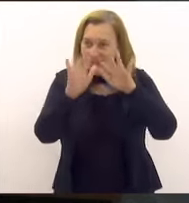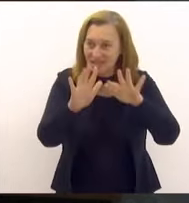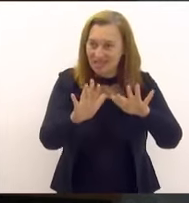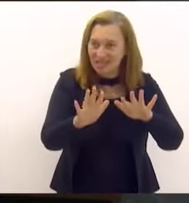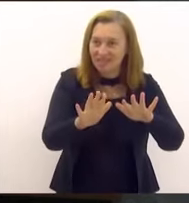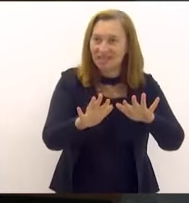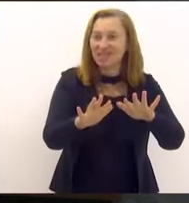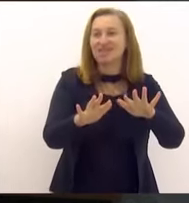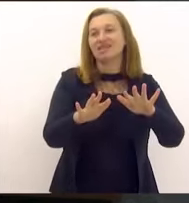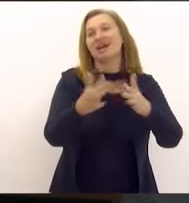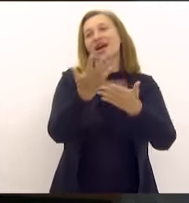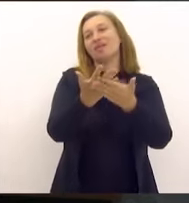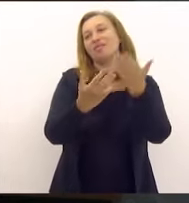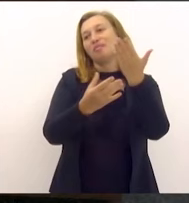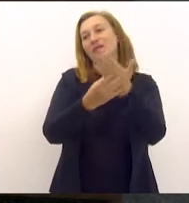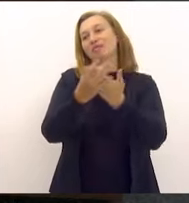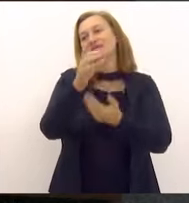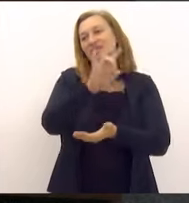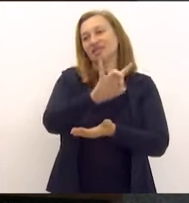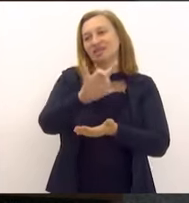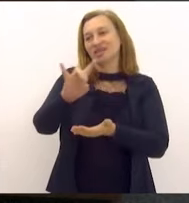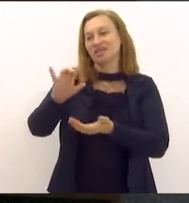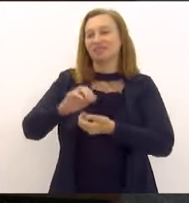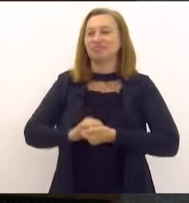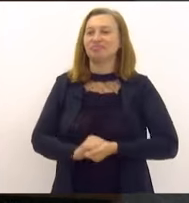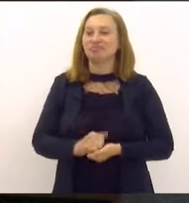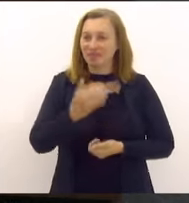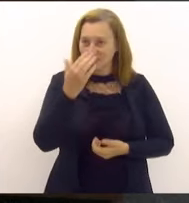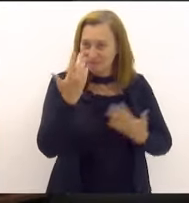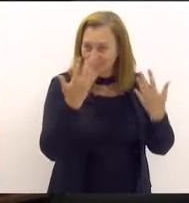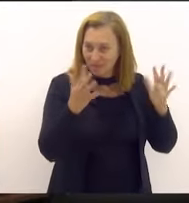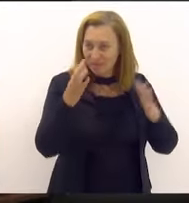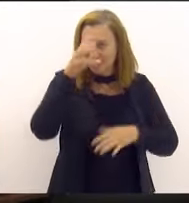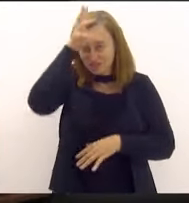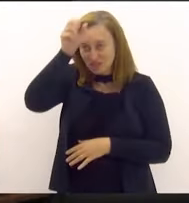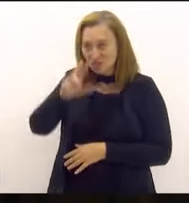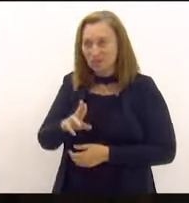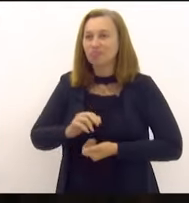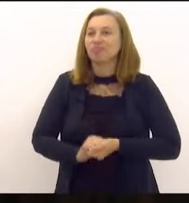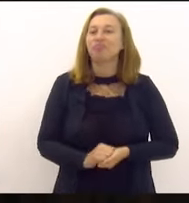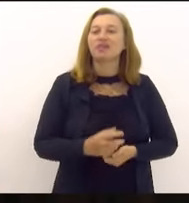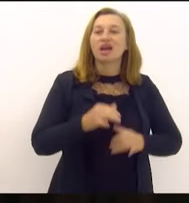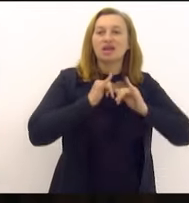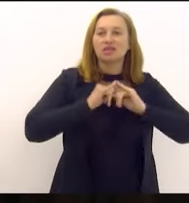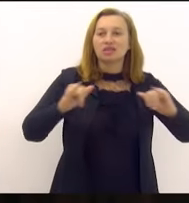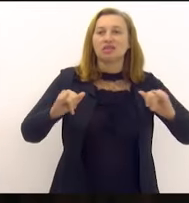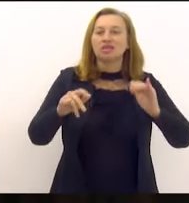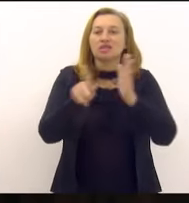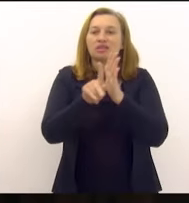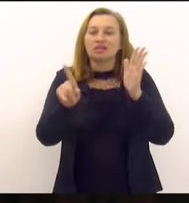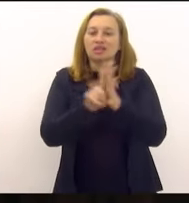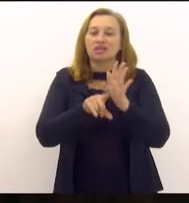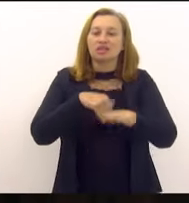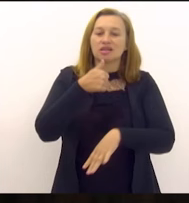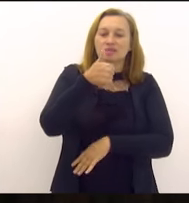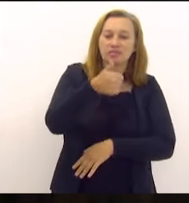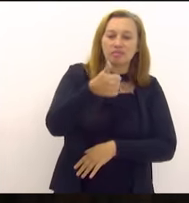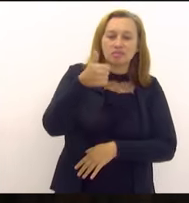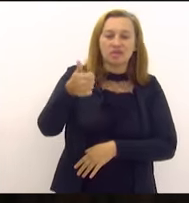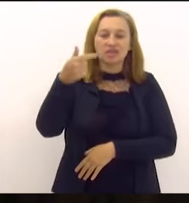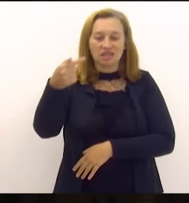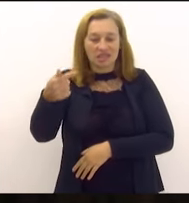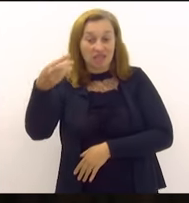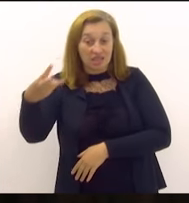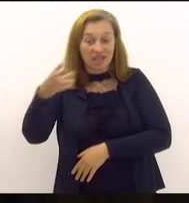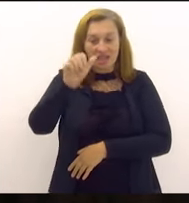sagrada mão de vocês que tem cuidado de todos Muito nós. Muito bem, Tia Ju, parabéns. Anuncio o projeto de lei número 1073-A